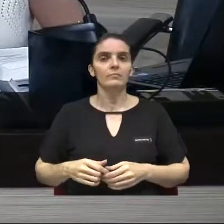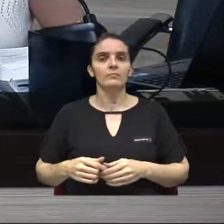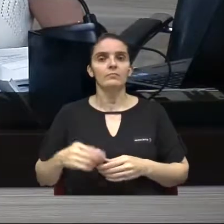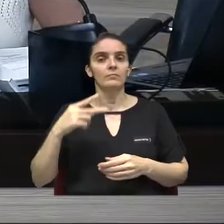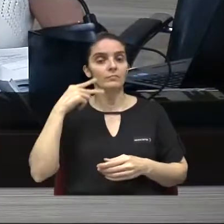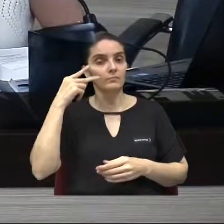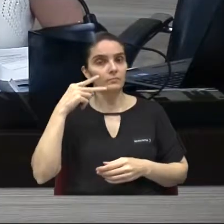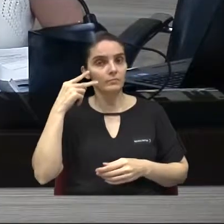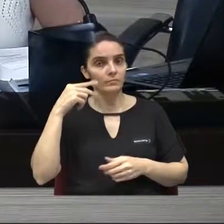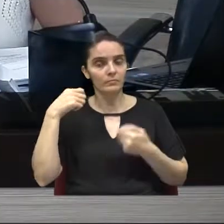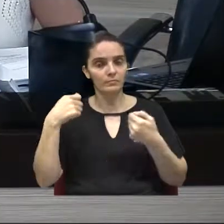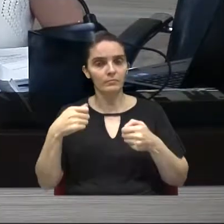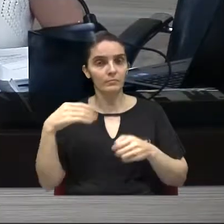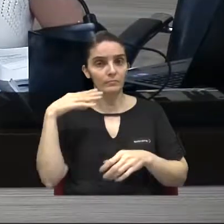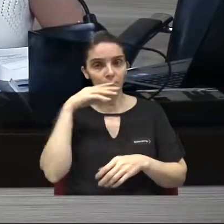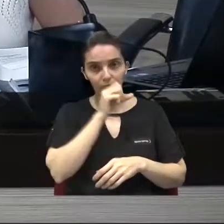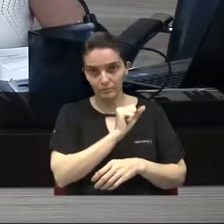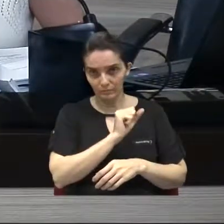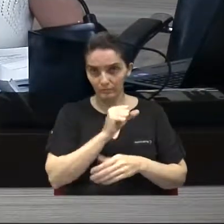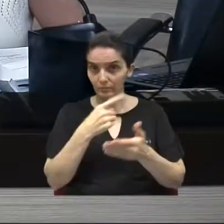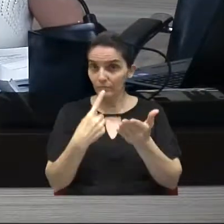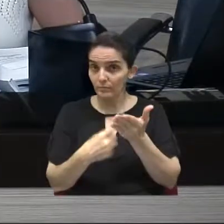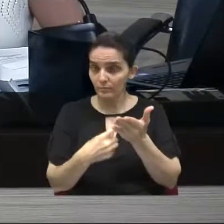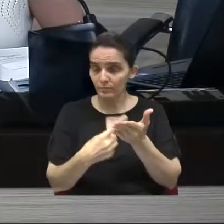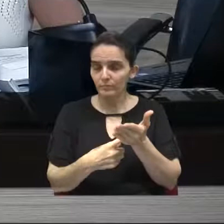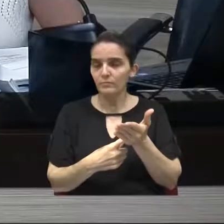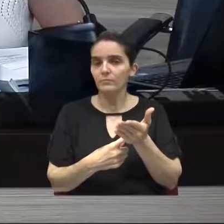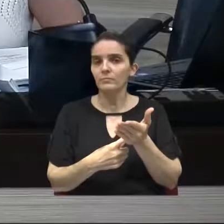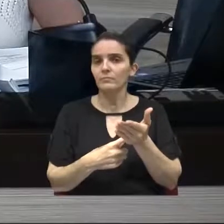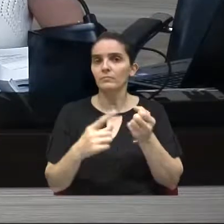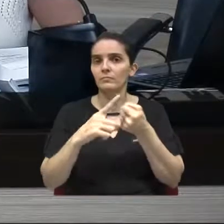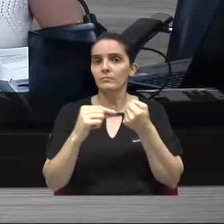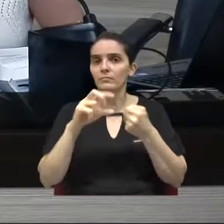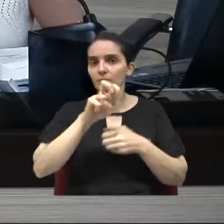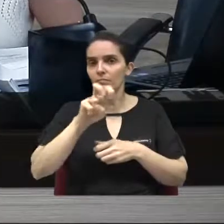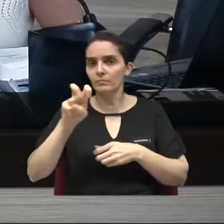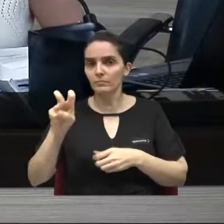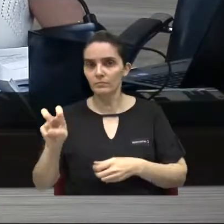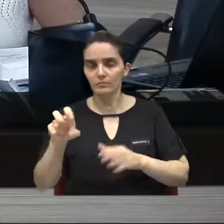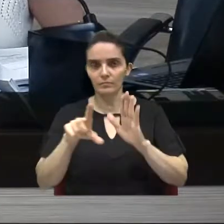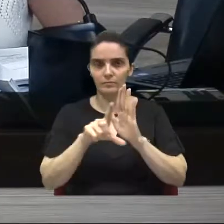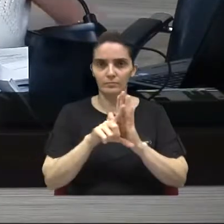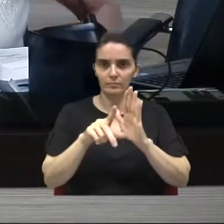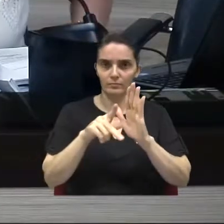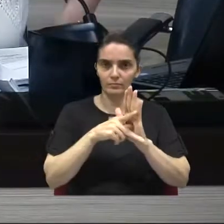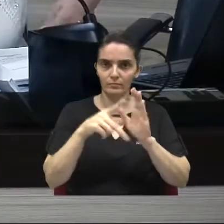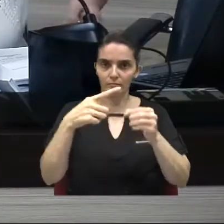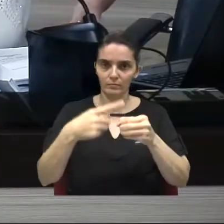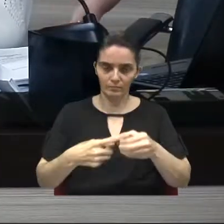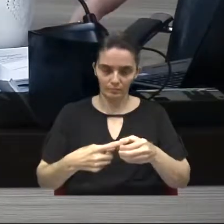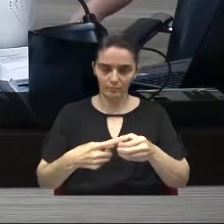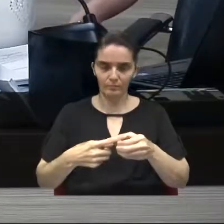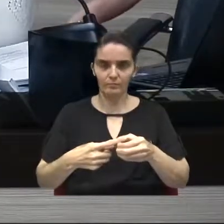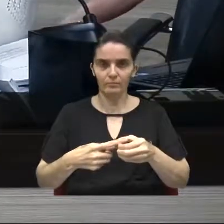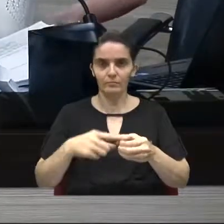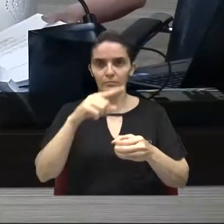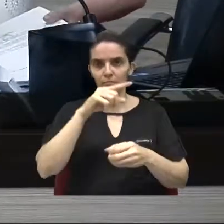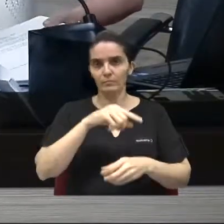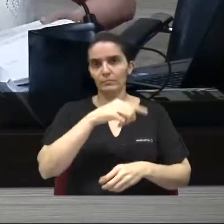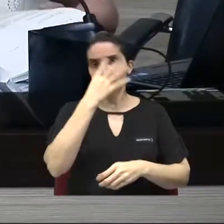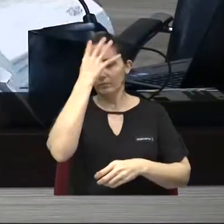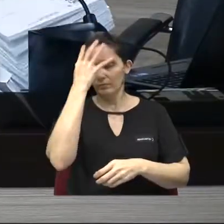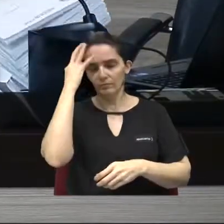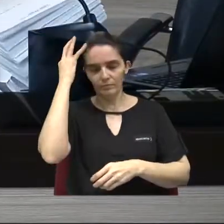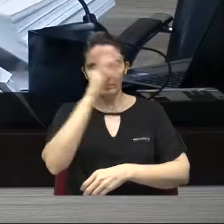ilustres vereadores em regime de urgência, de conformidade com o artigo 55 da Lei Orgânica do Município. Mário Celso